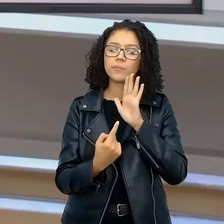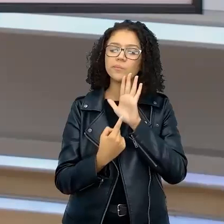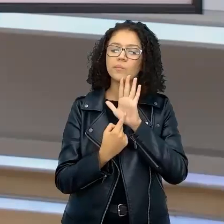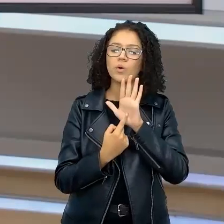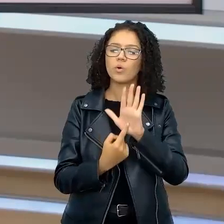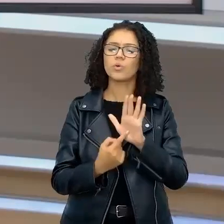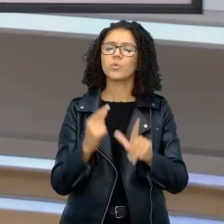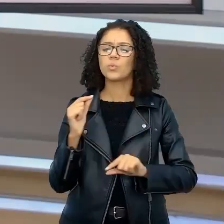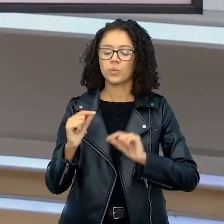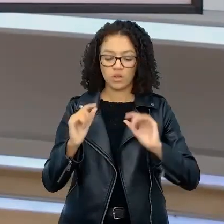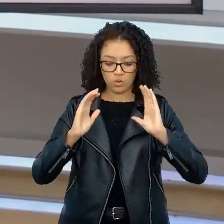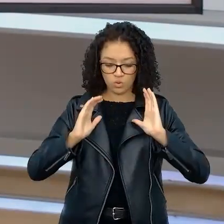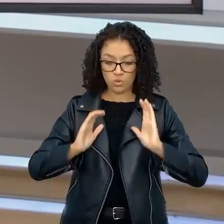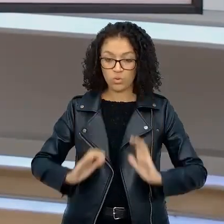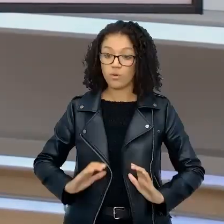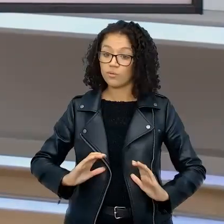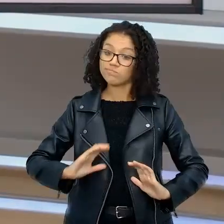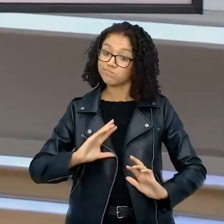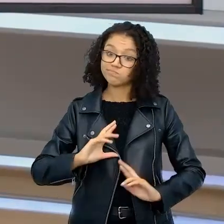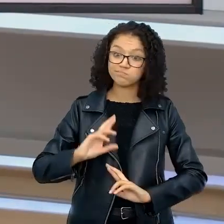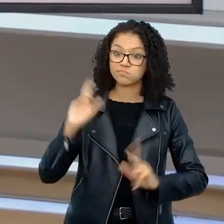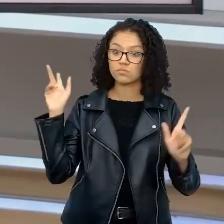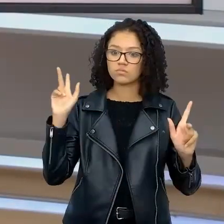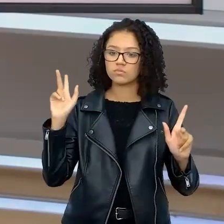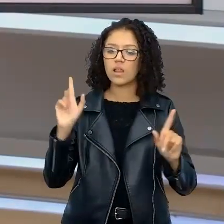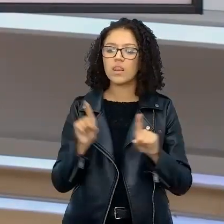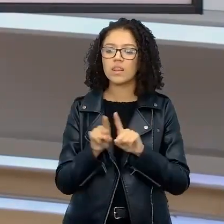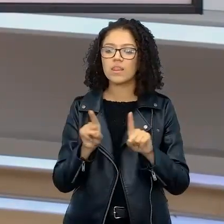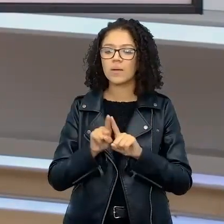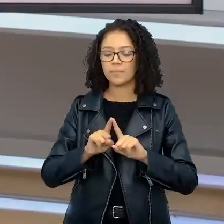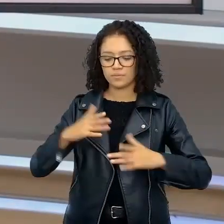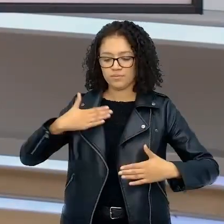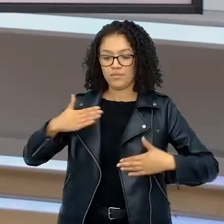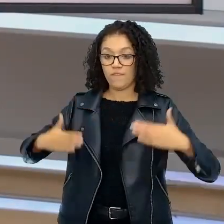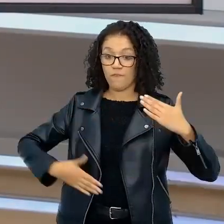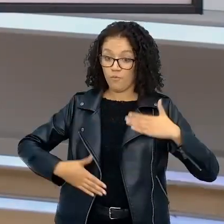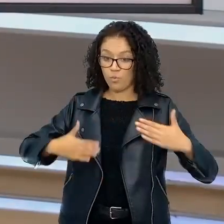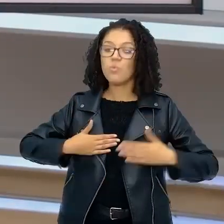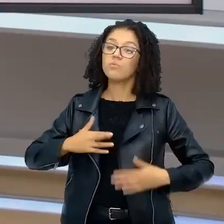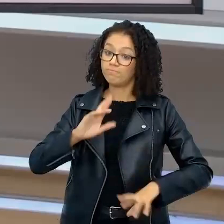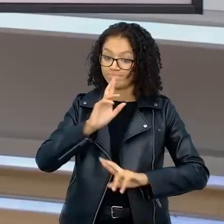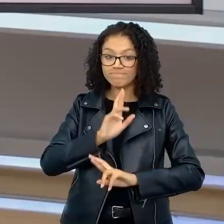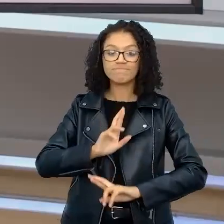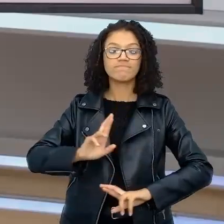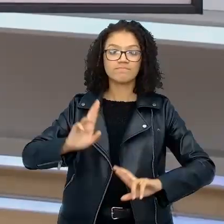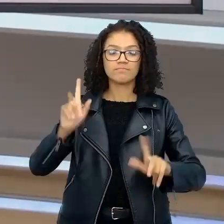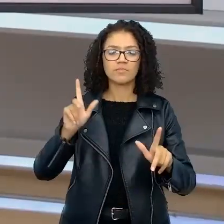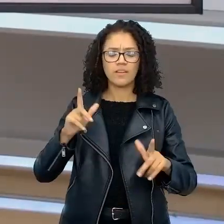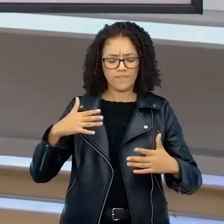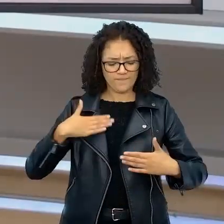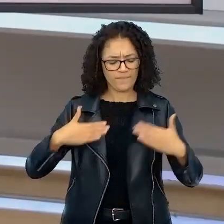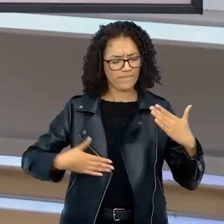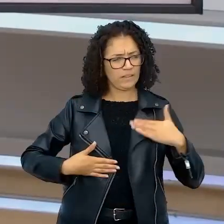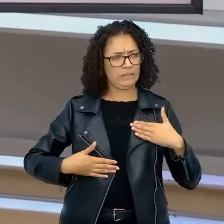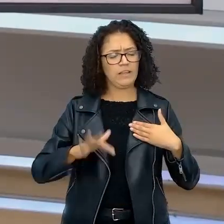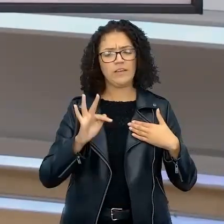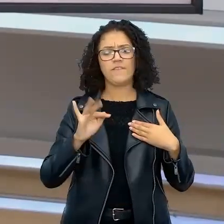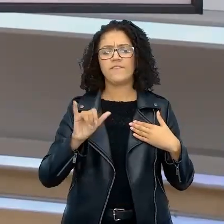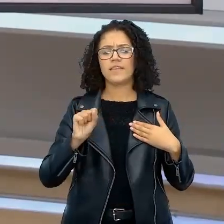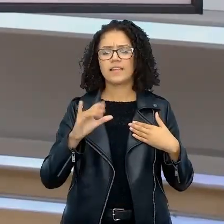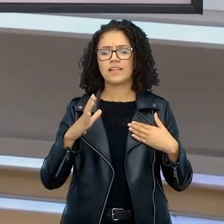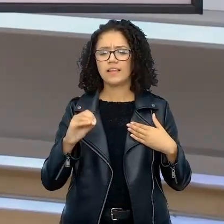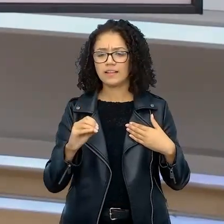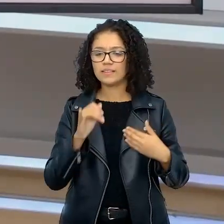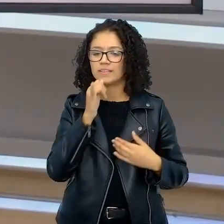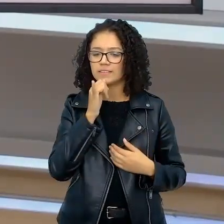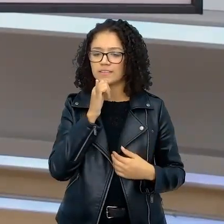mudanças comportamentais e mudanças físicas. Entre as mudanças físicas, a gente percebe descuido na